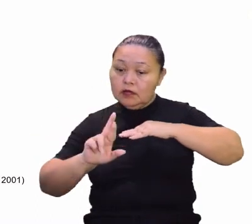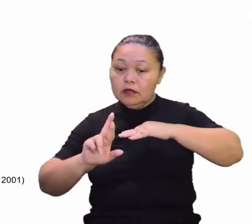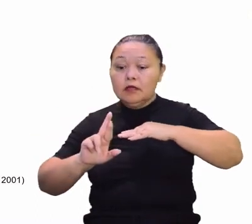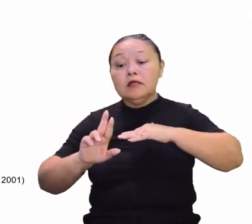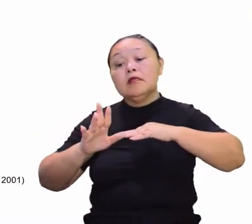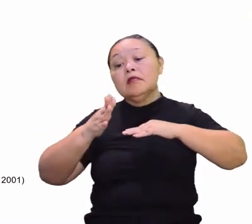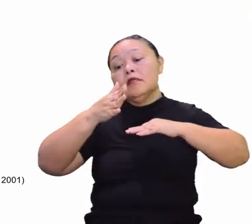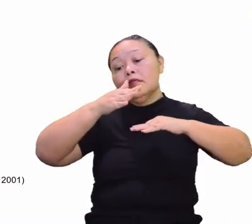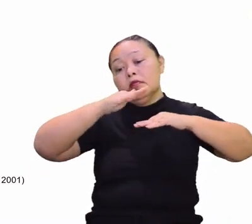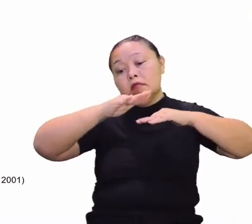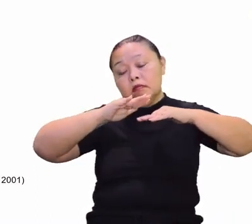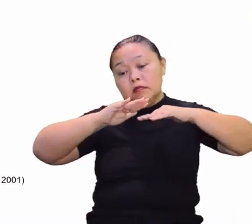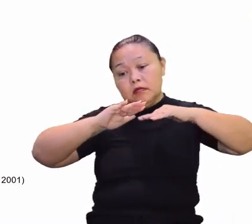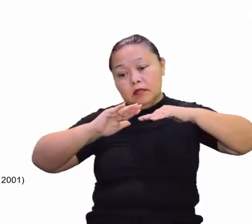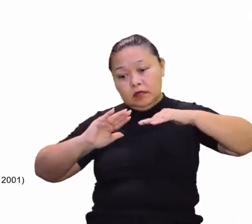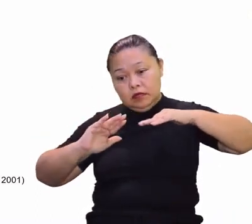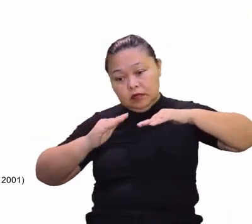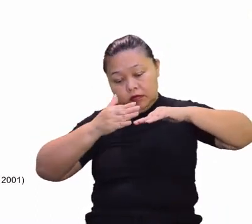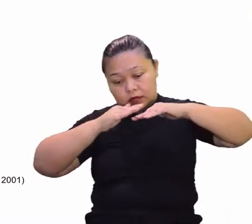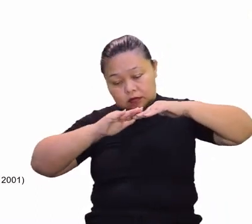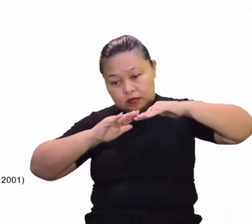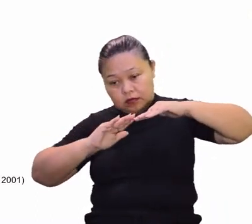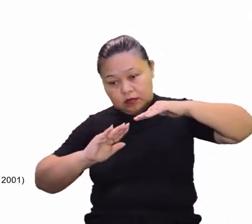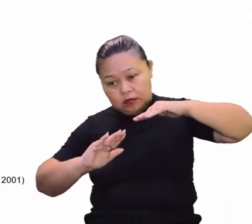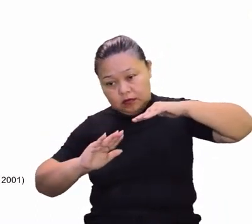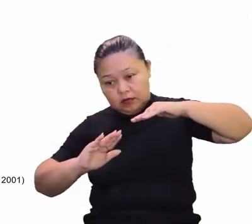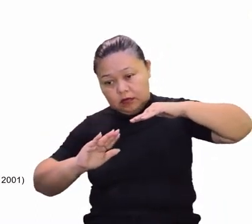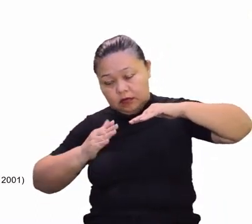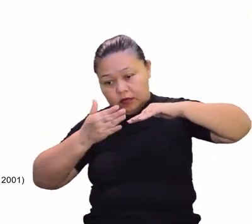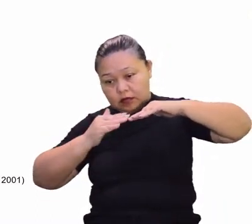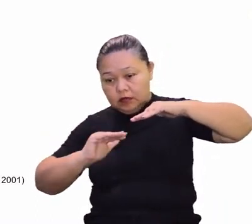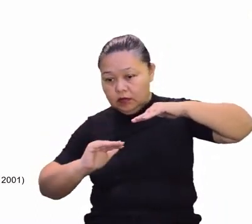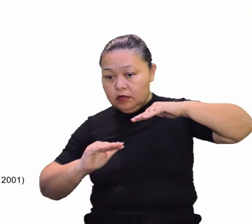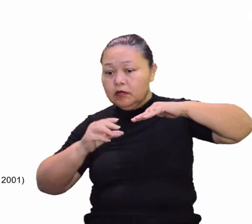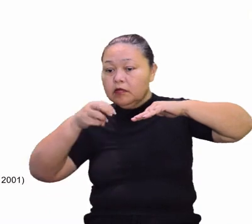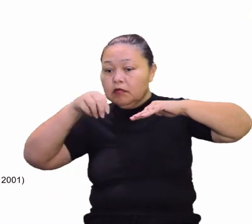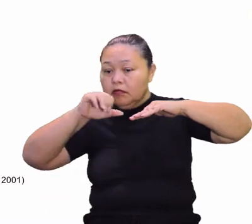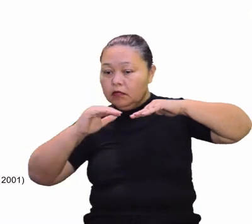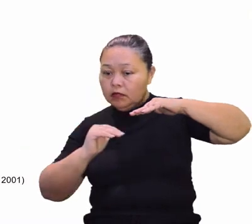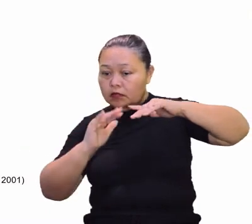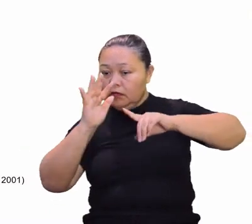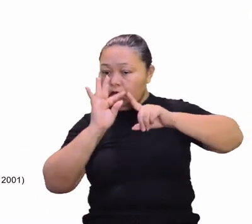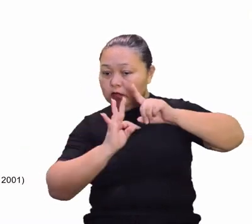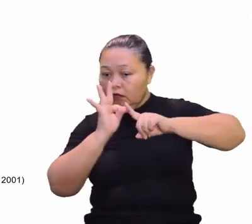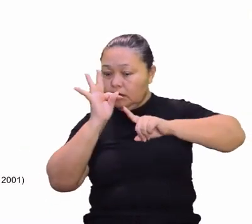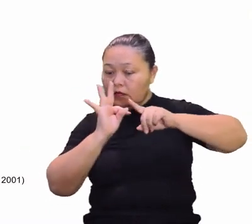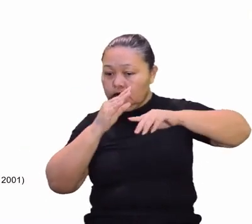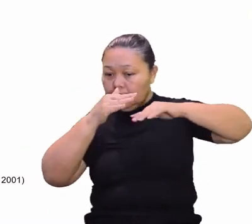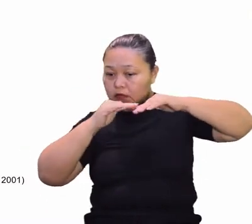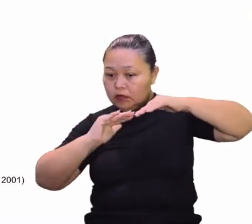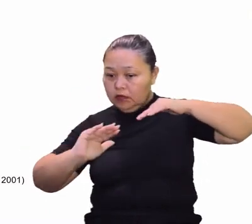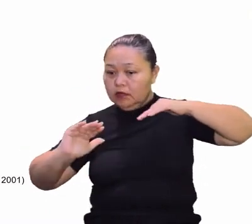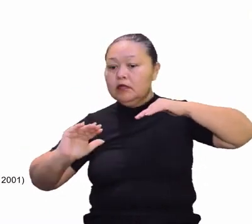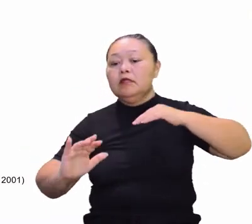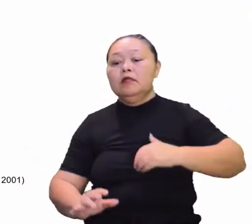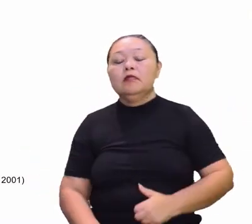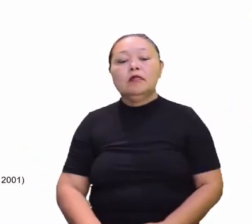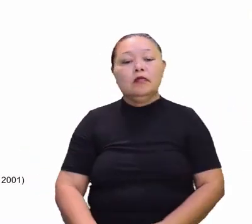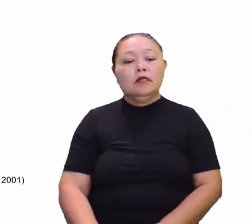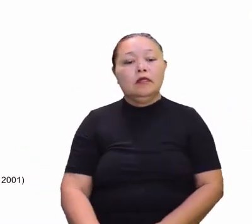Agora, a depressão, ela pode ser até mais baixa que a planície, quando ela for abaixo do nível do mar, que é chamada de depressão